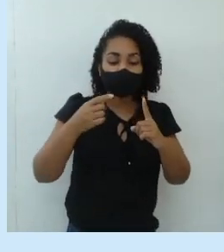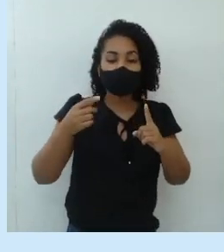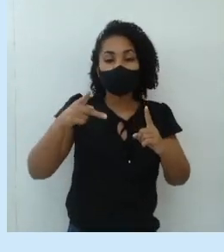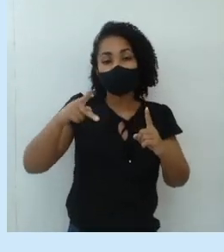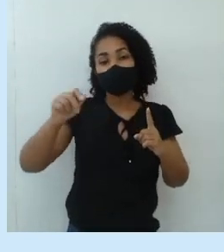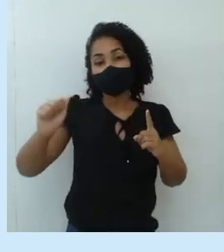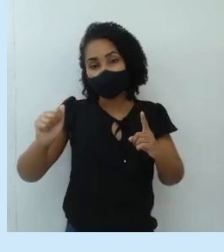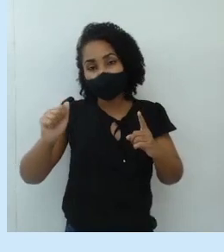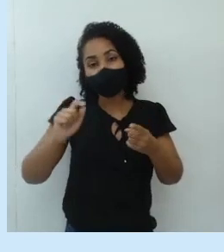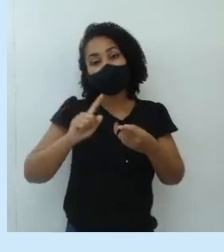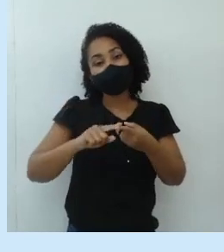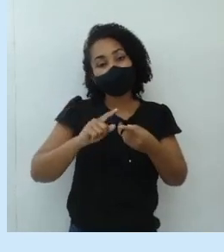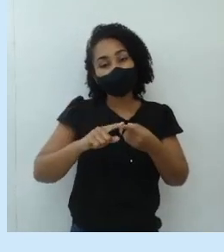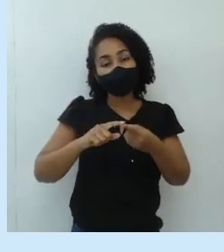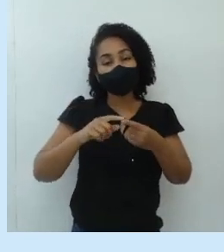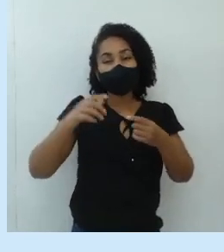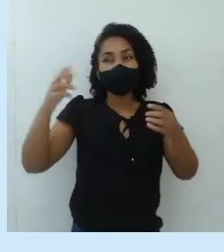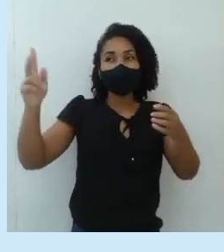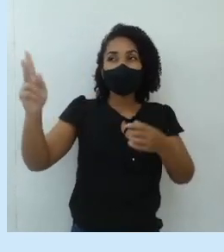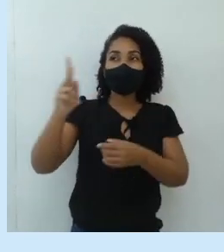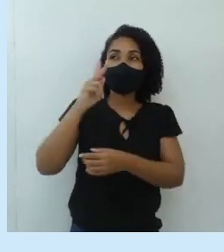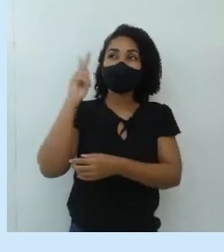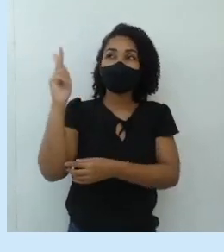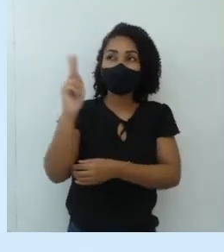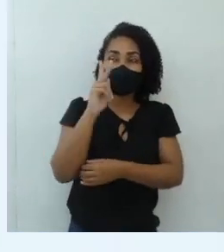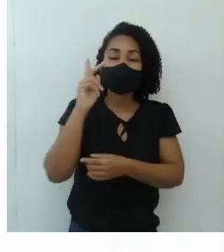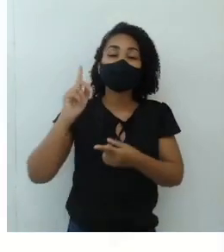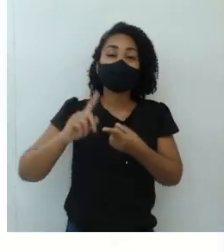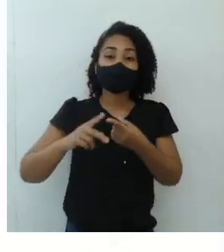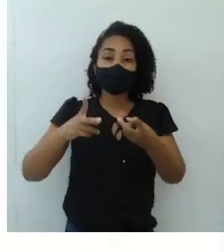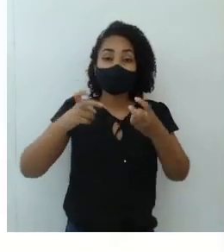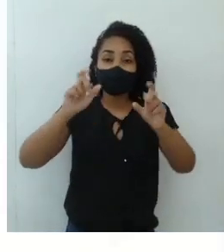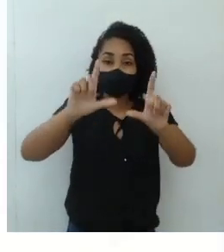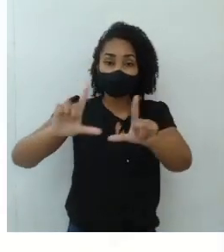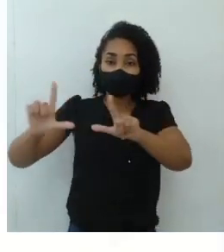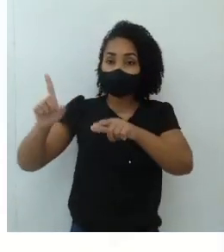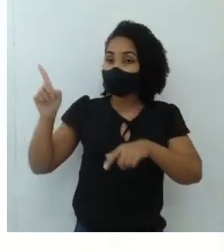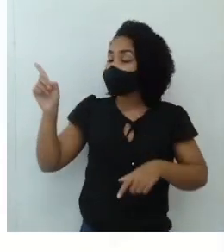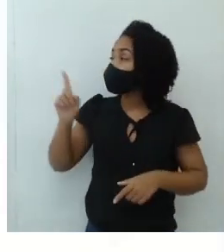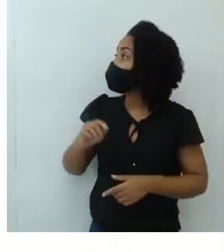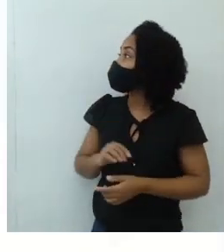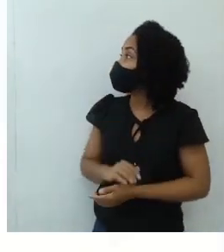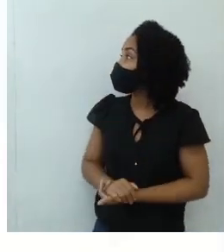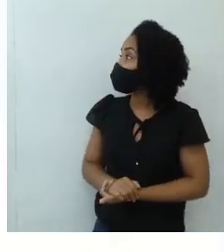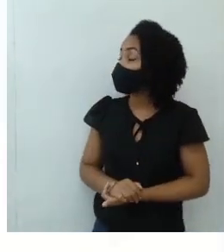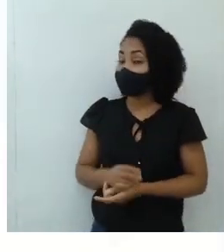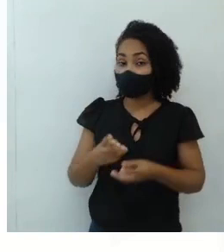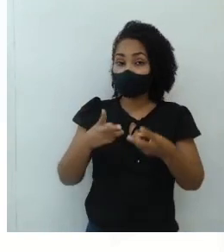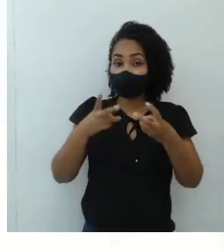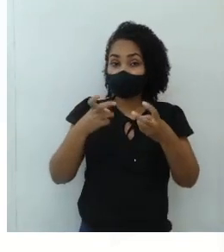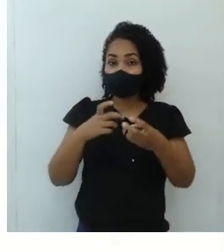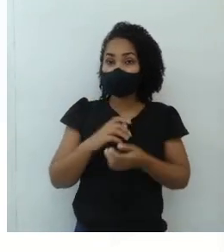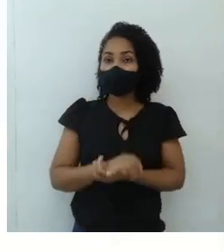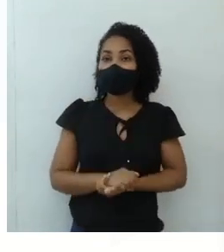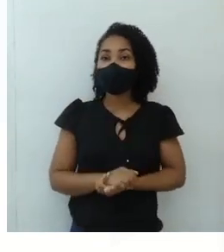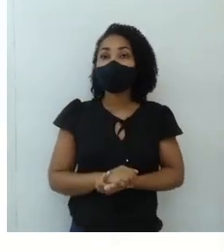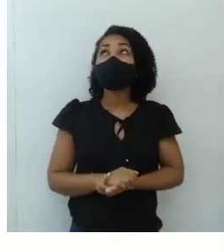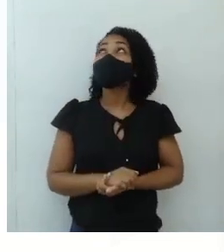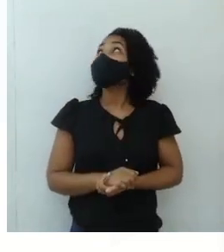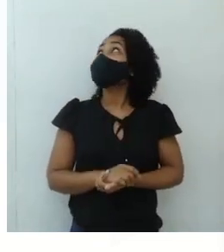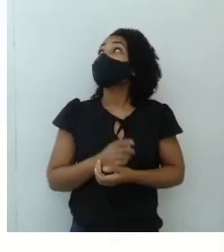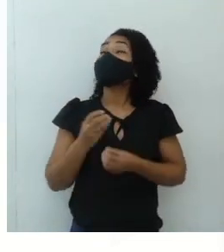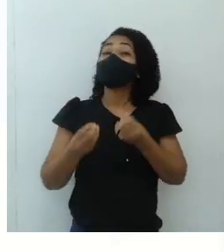e ventos. Veja aí que nessa imagem que está aqui no slide, que está aí na telinha, a gente tem 26